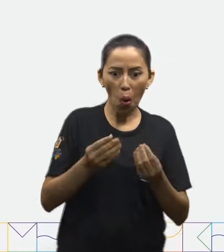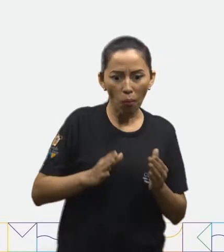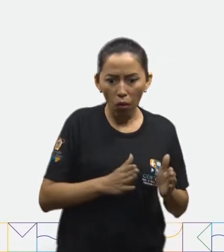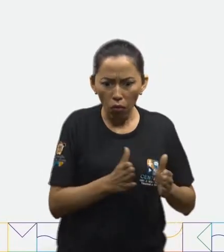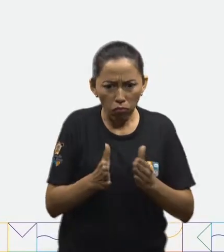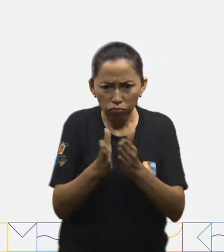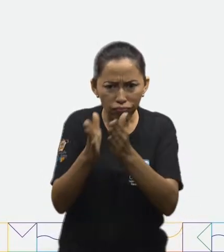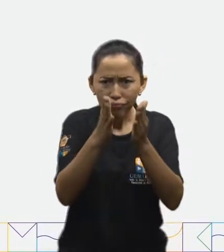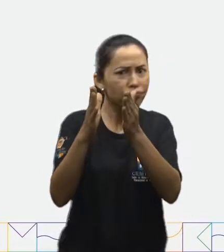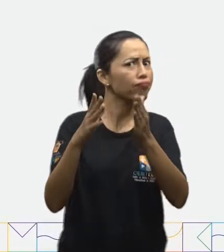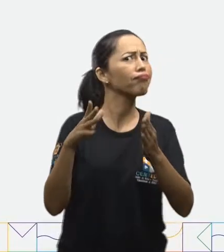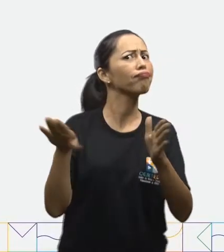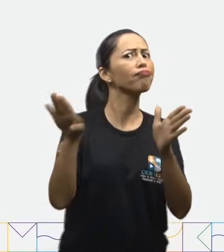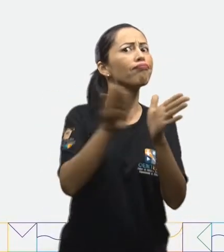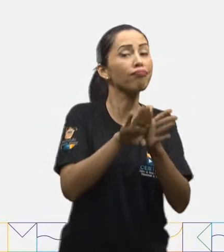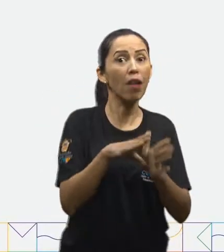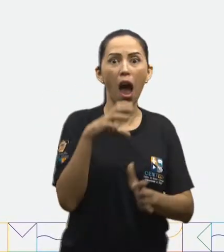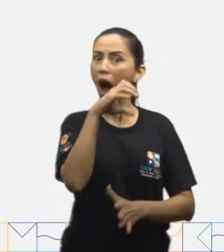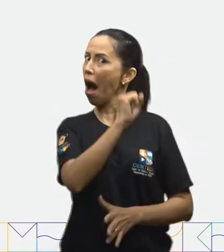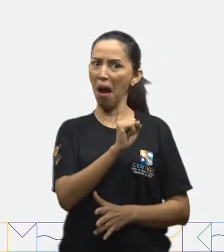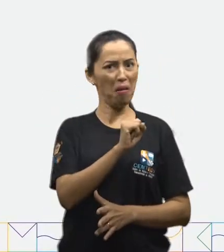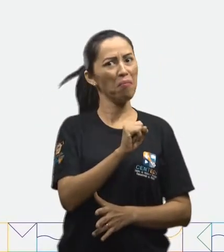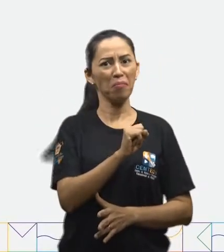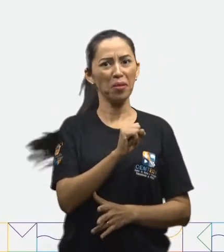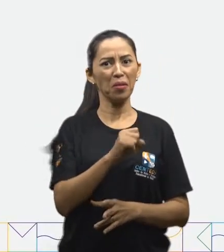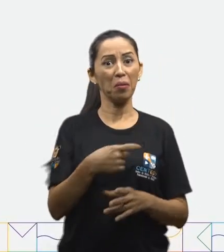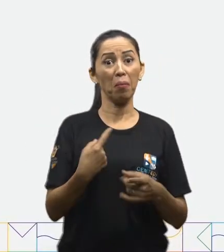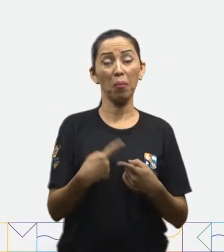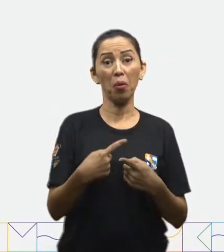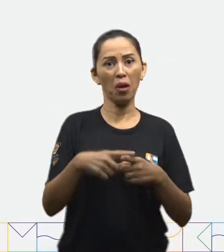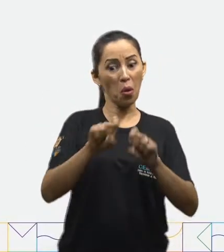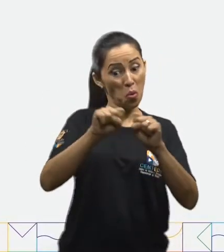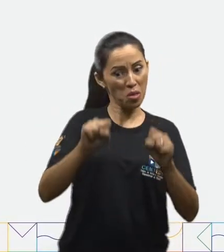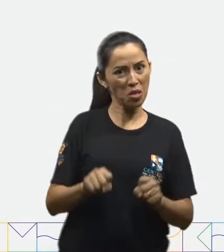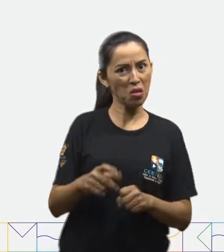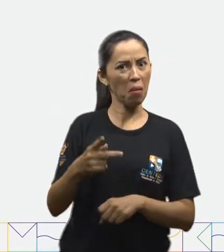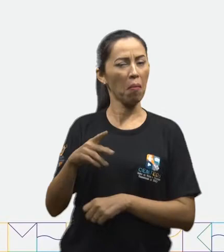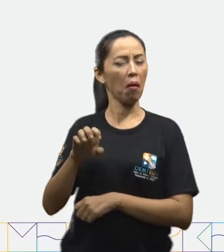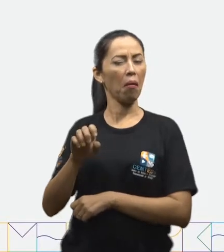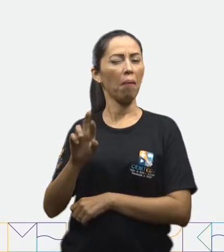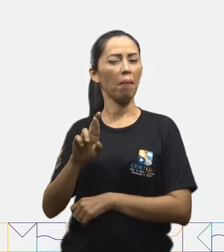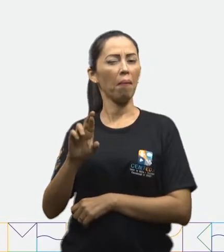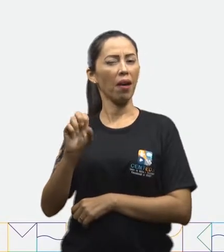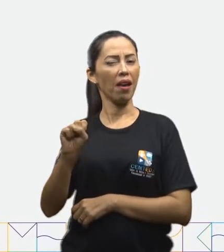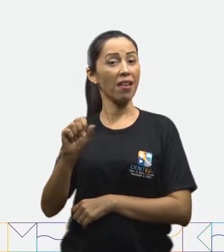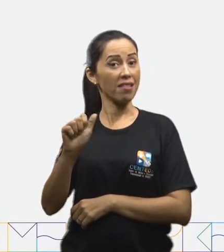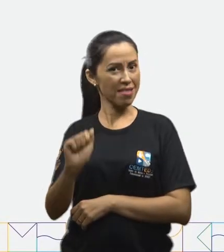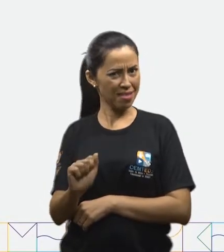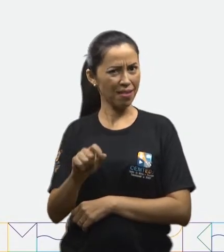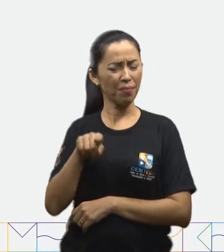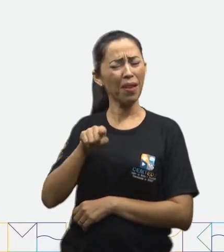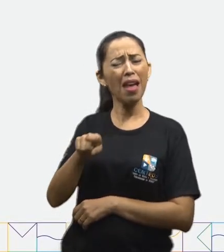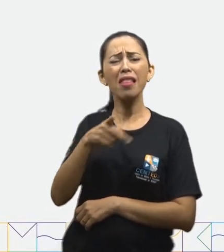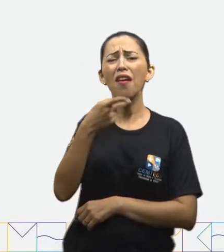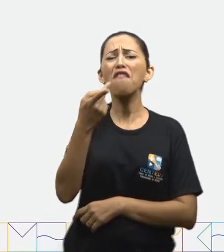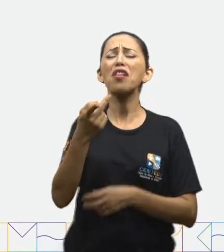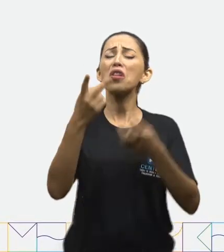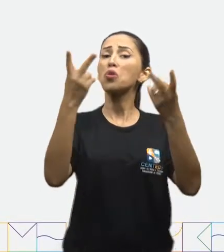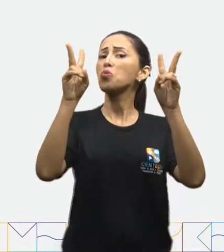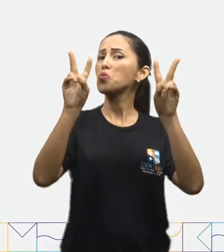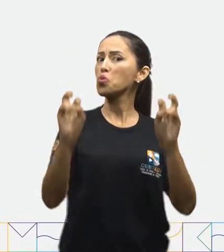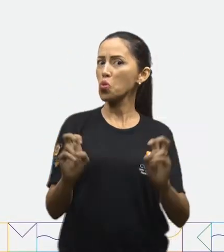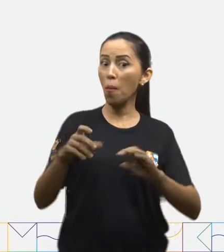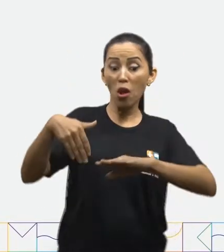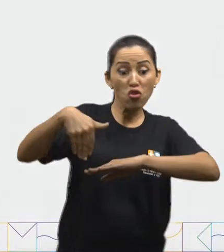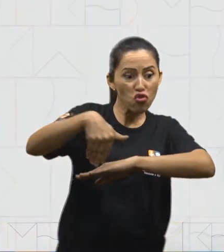do que estes mensageiros, graças ao hábil sistema persa. Heródoto estava falando sobre a